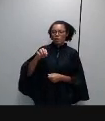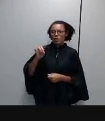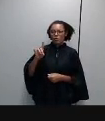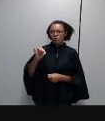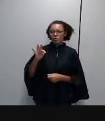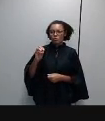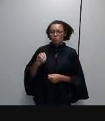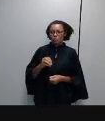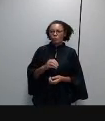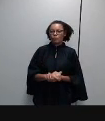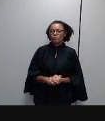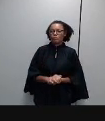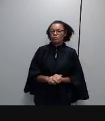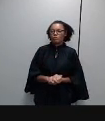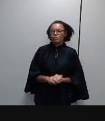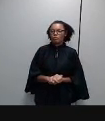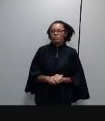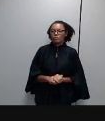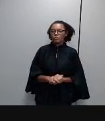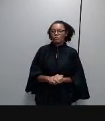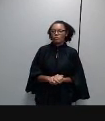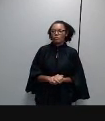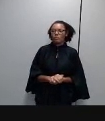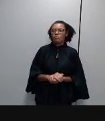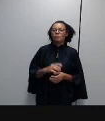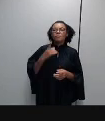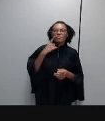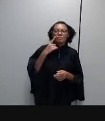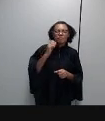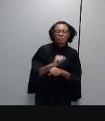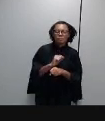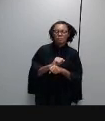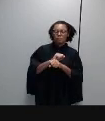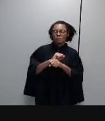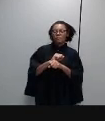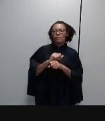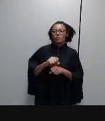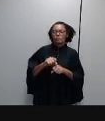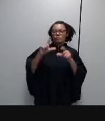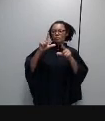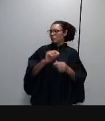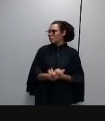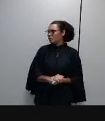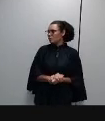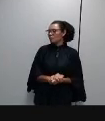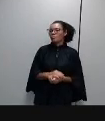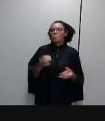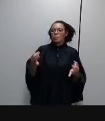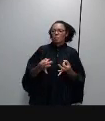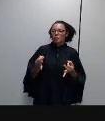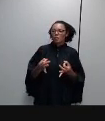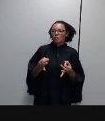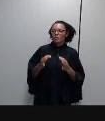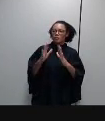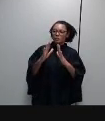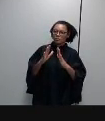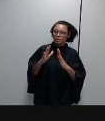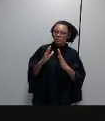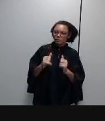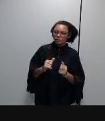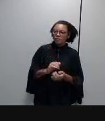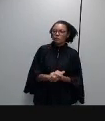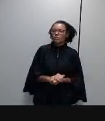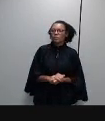eu vou ligar primeiro aqui nosso perfeito eu penso máxima vendo nos Napoleão